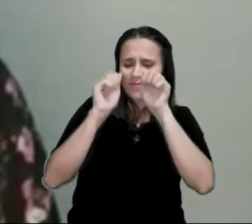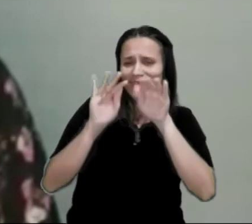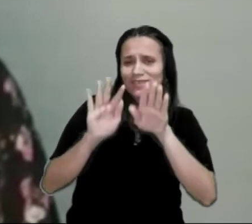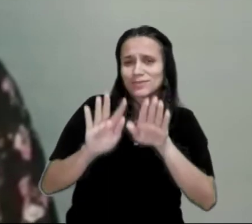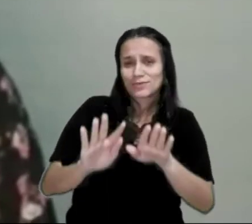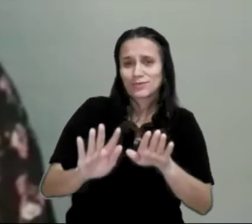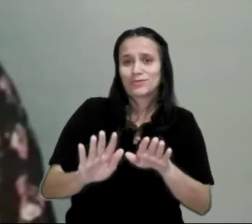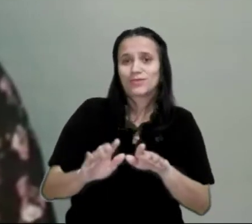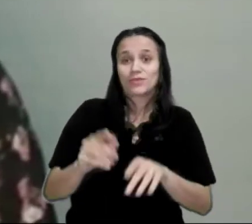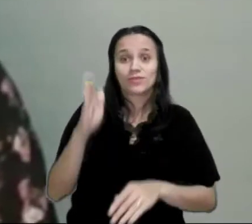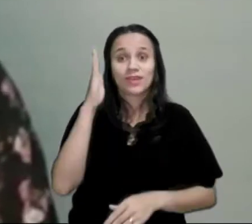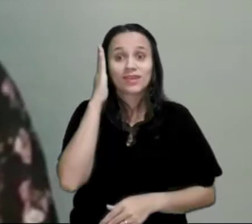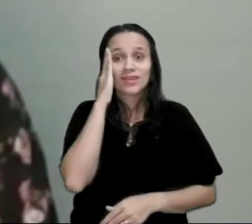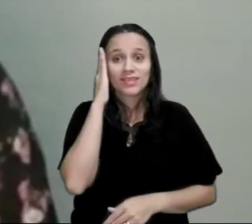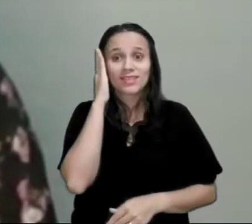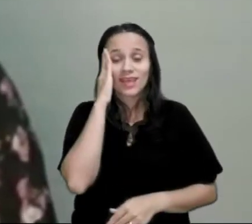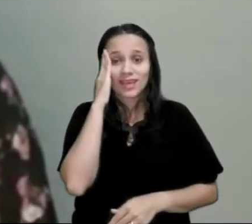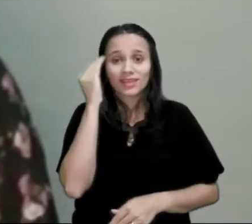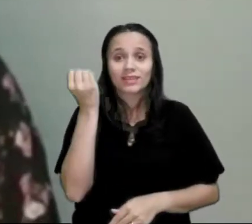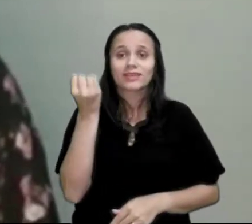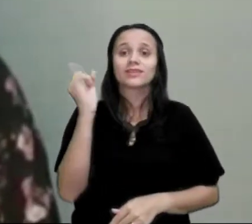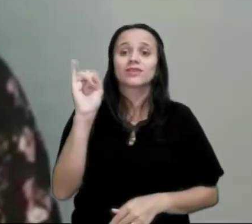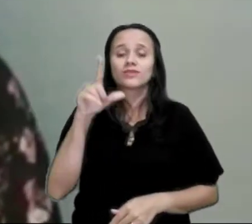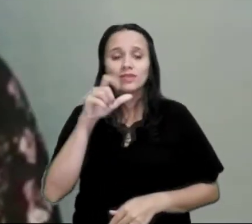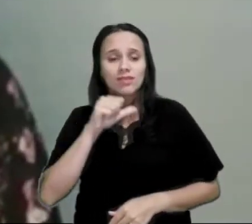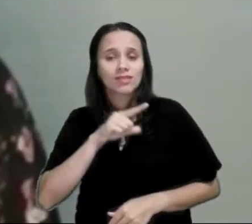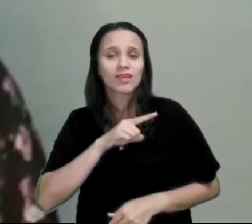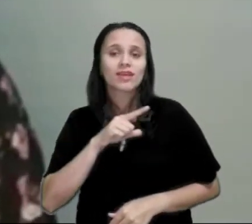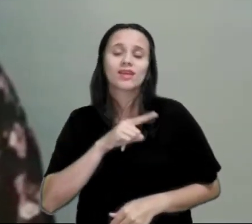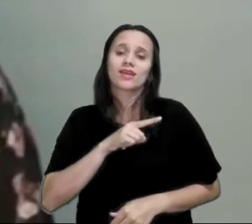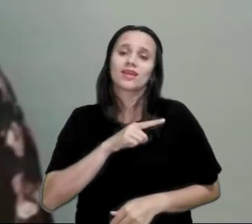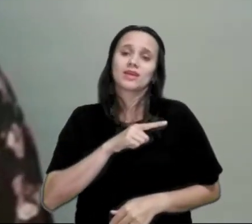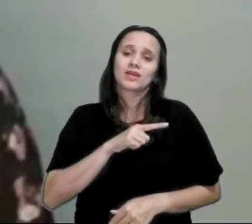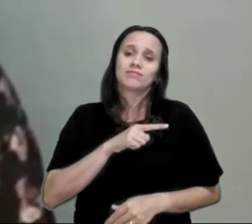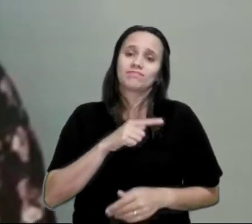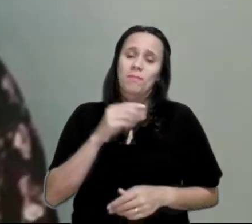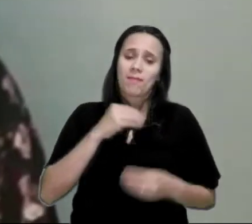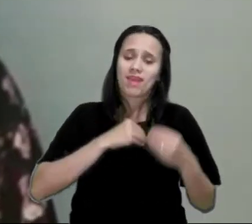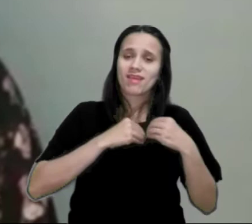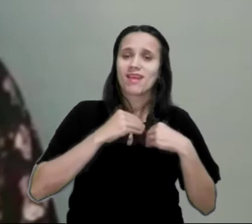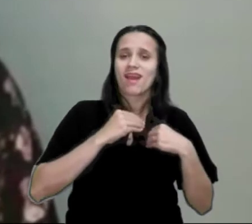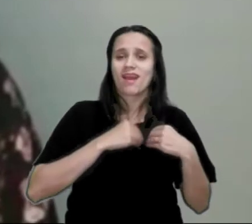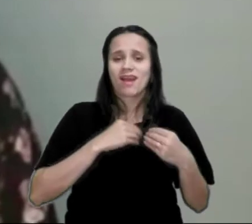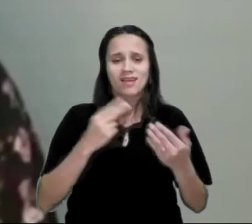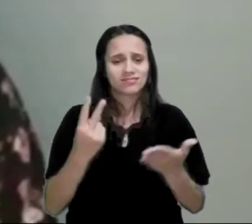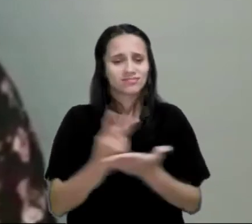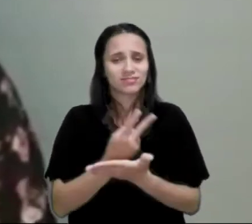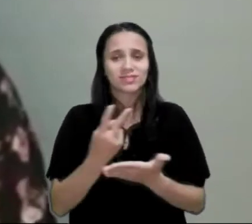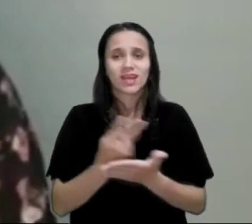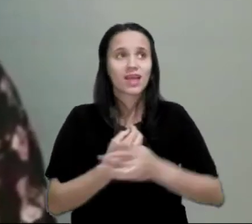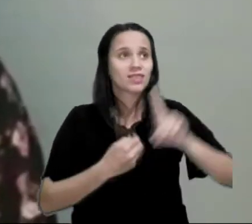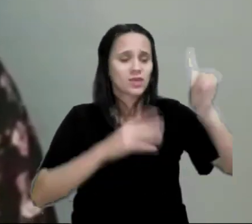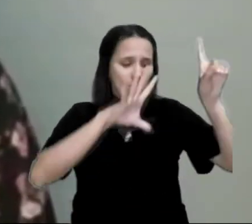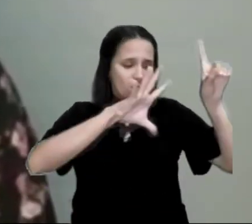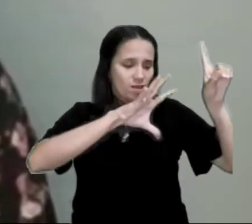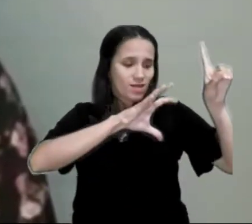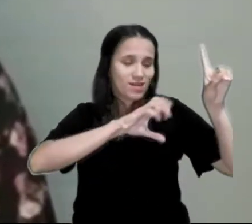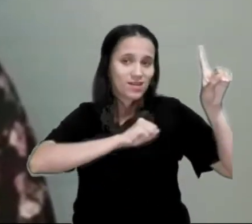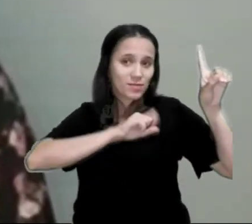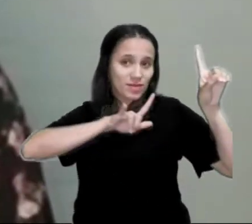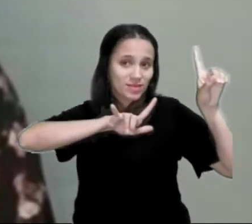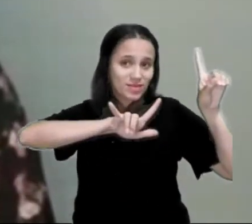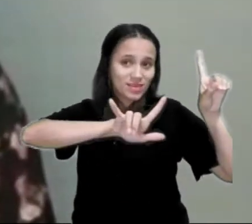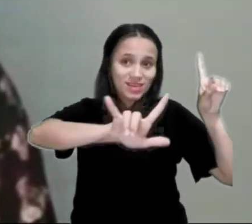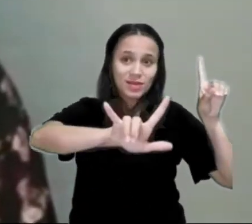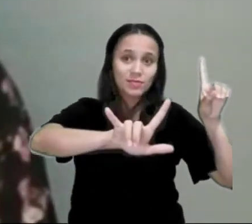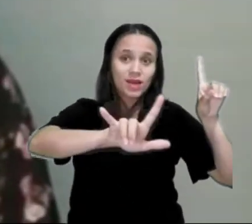essa palavra, seja edificado por essa palavra. Entenda que apesar dos nossos defeitos, apesar das nossas transgressões, o Senhor ele me